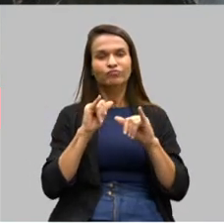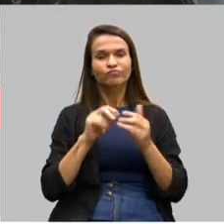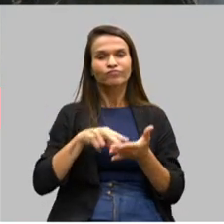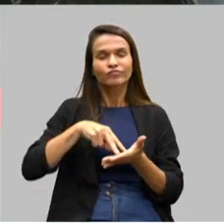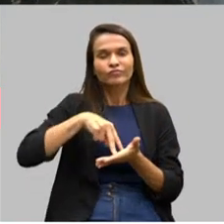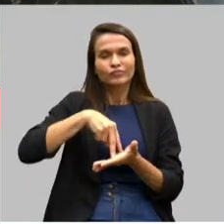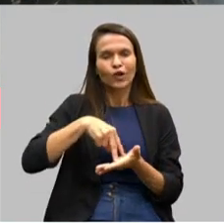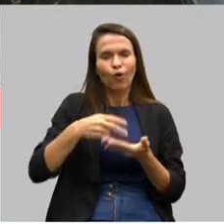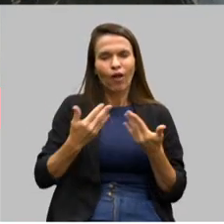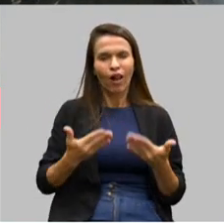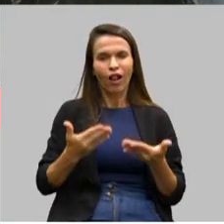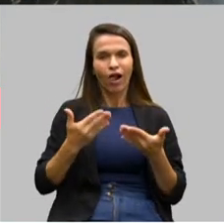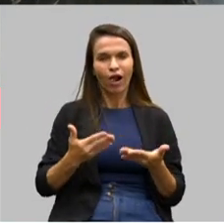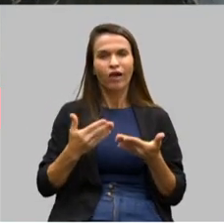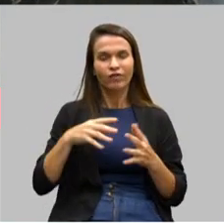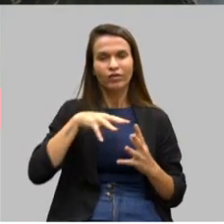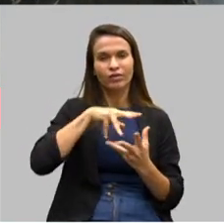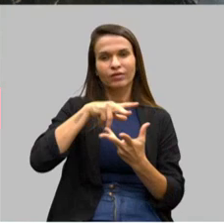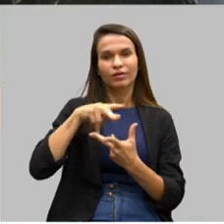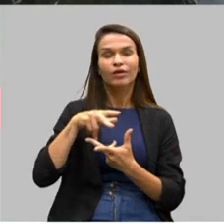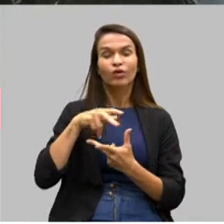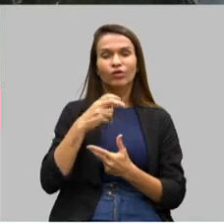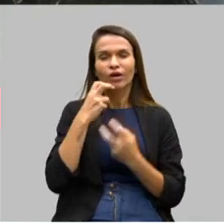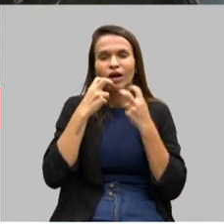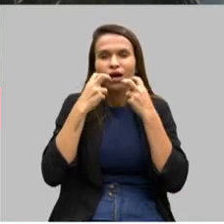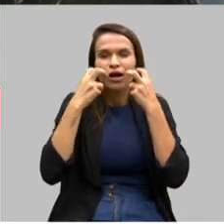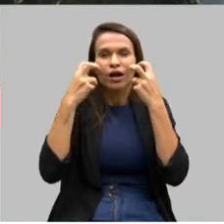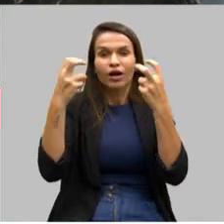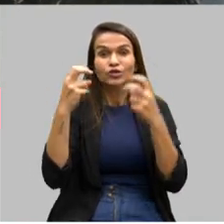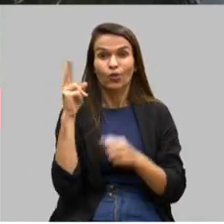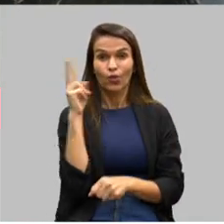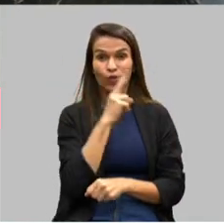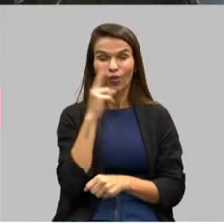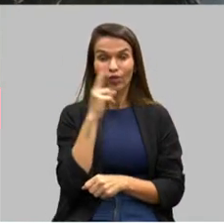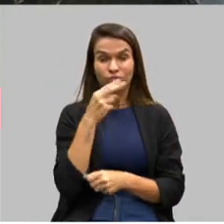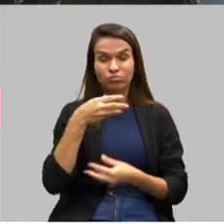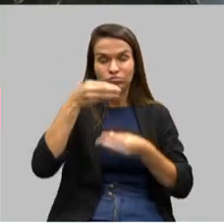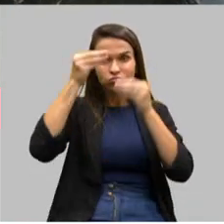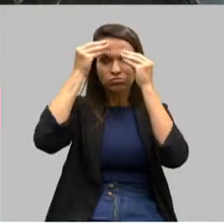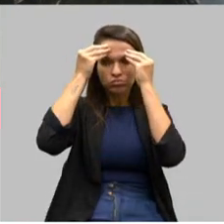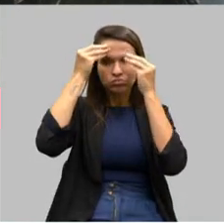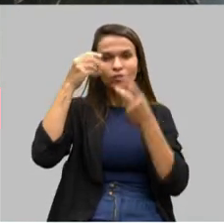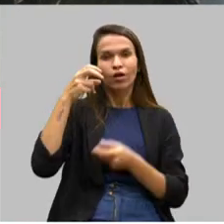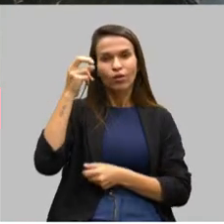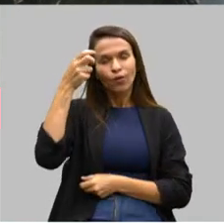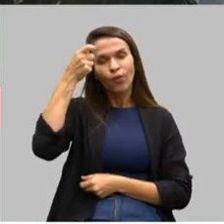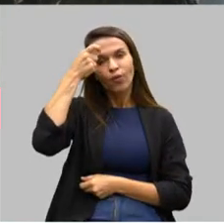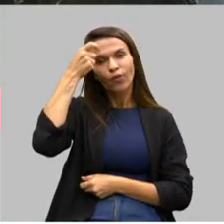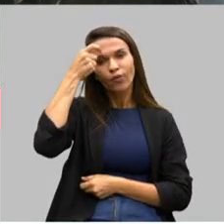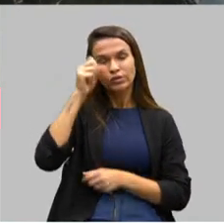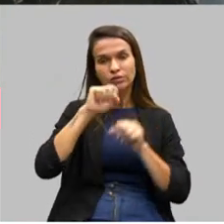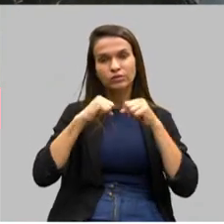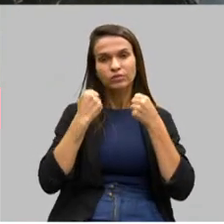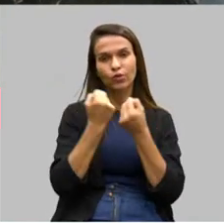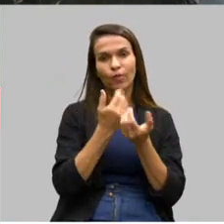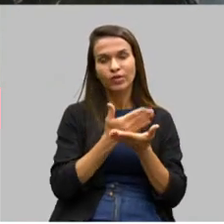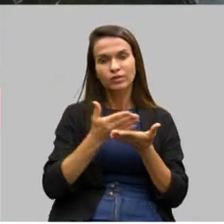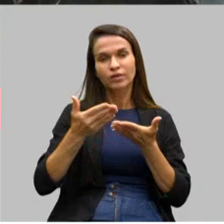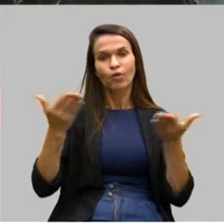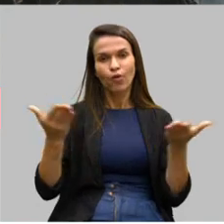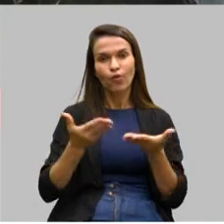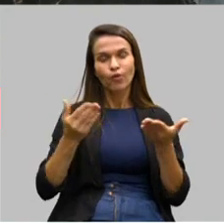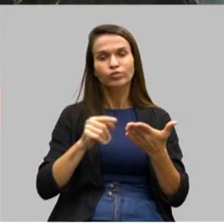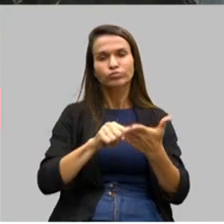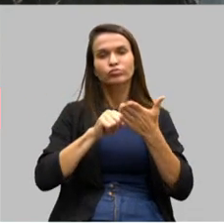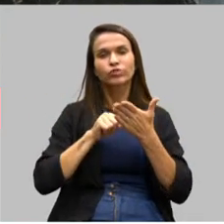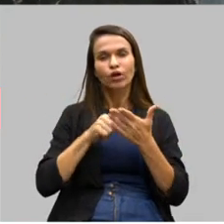um grito de urgência ecoe em nossas consciências e que este seminário, que iniciamos no dia de hoje, nos mostre que